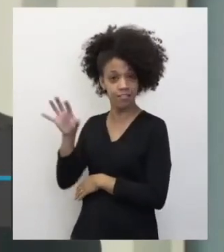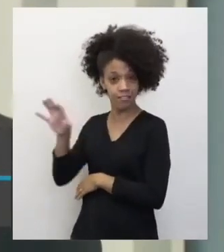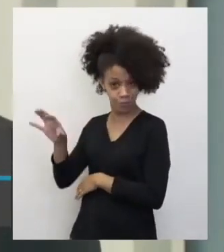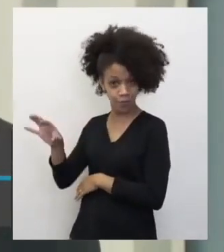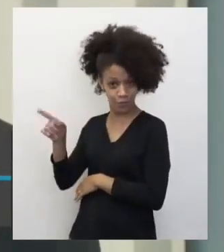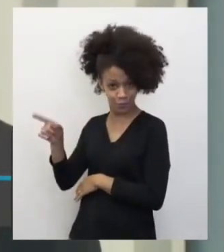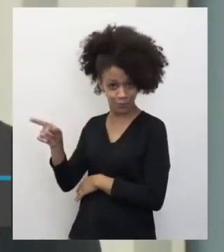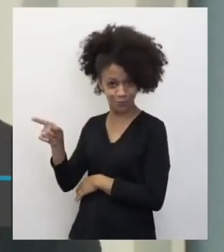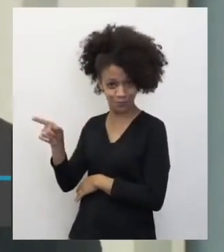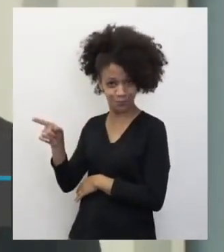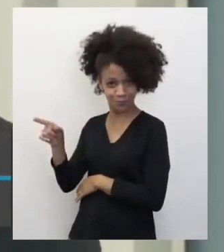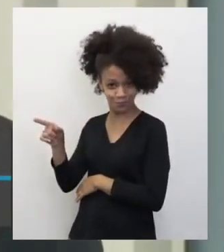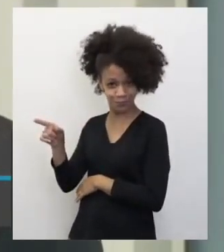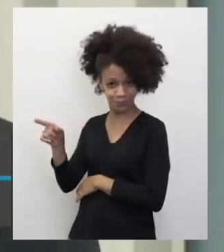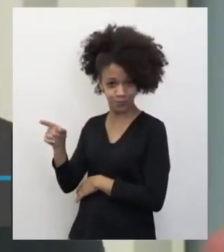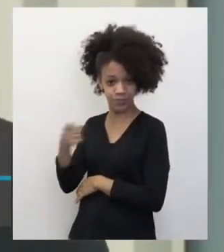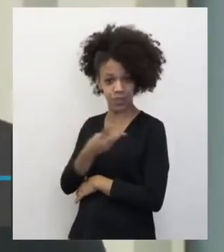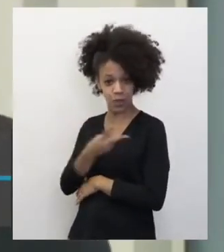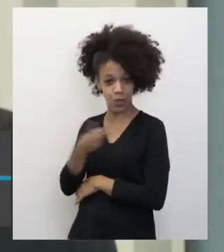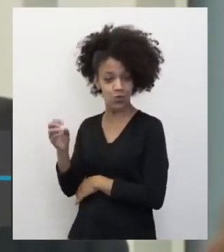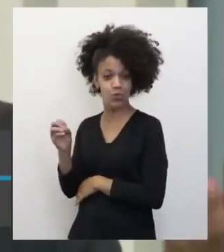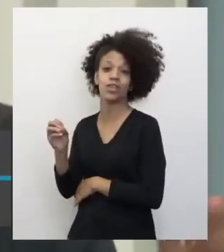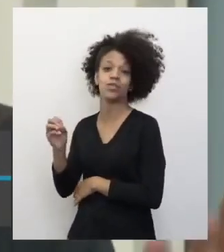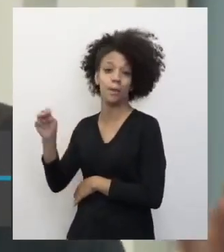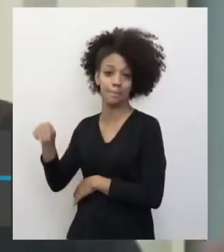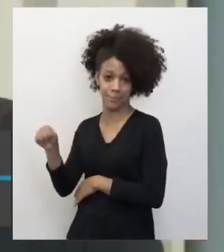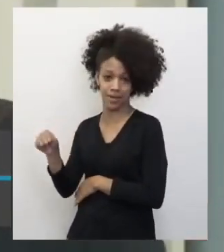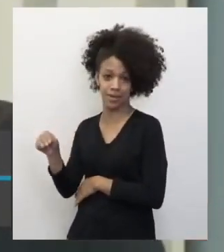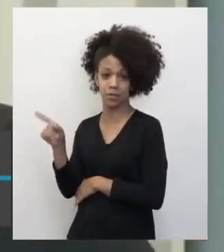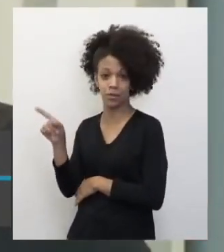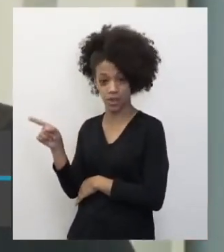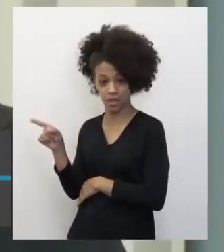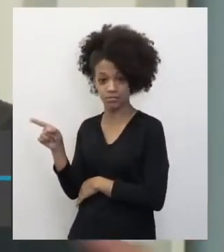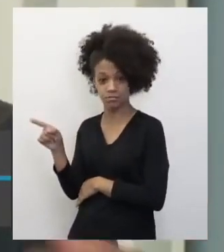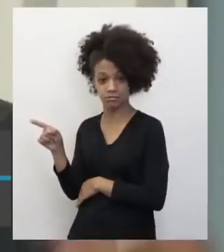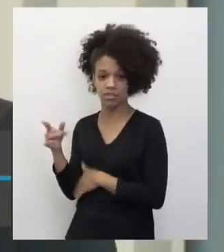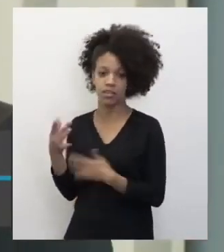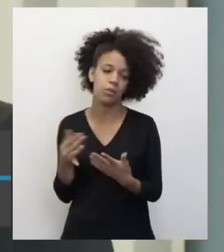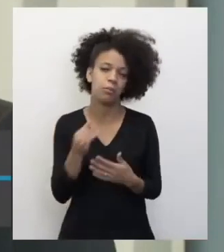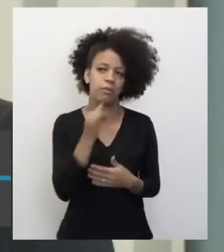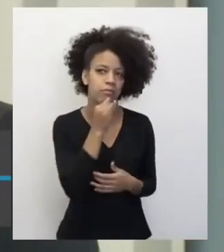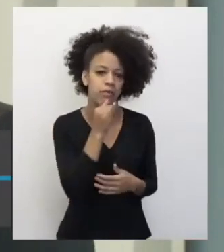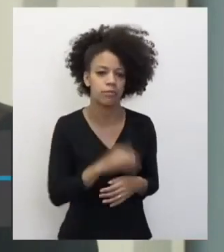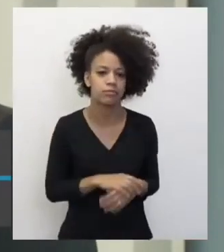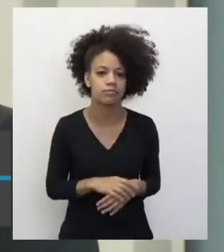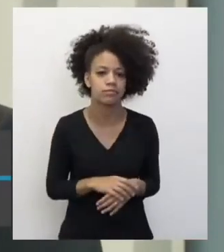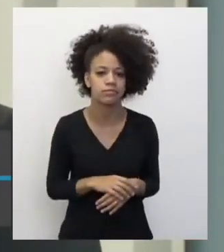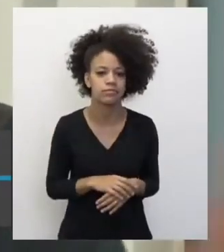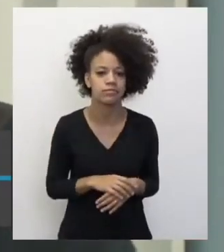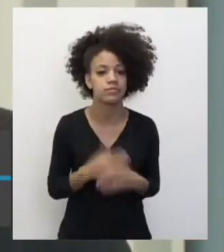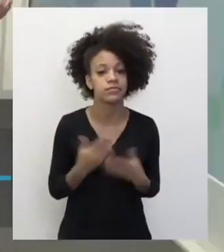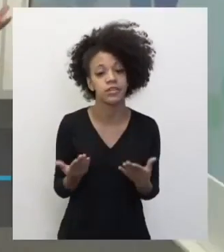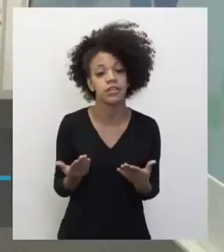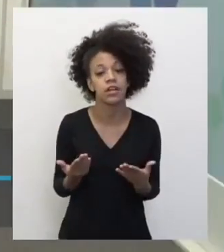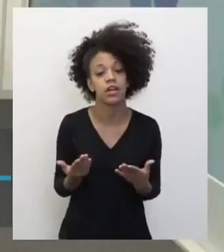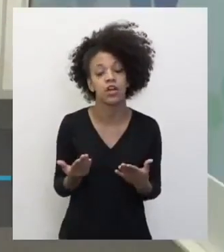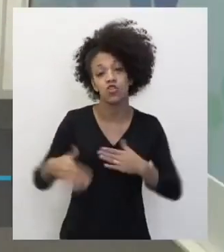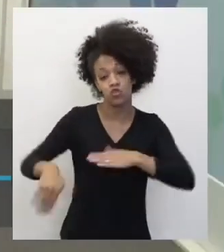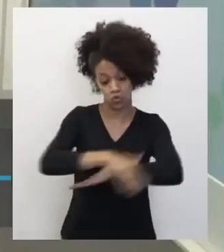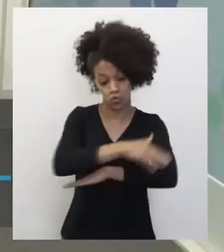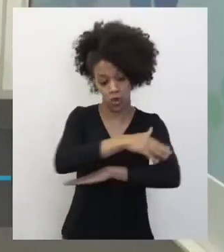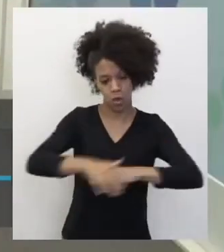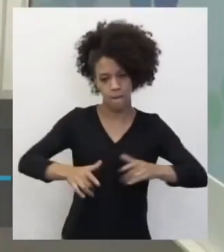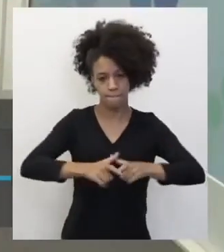essa relação. Tá. Aí se você quiser pegar uma imagem, vamos supor, de uma rua